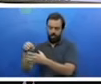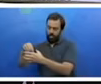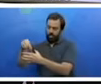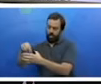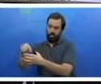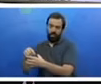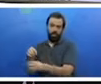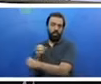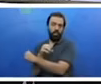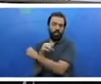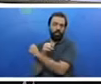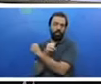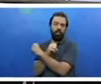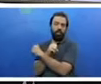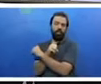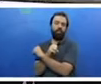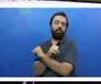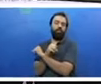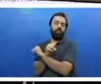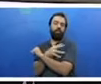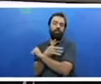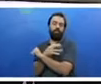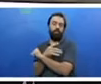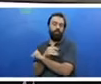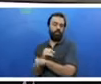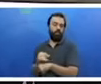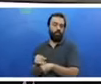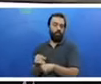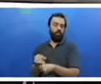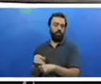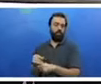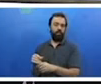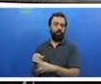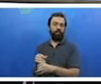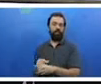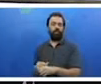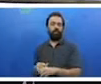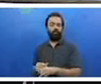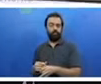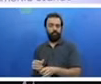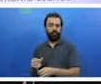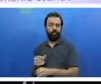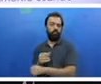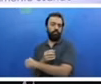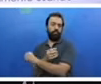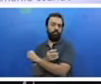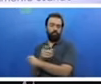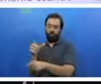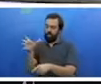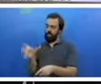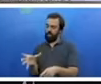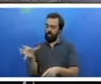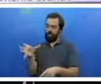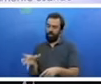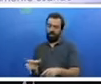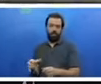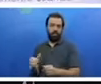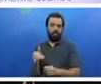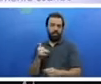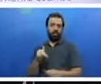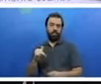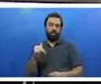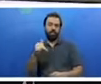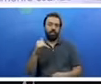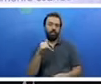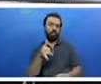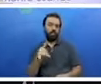um ácido dissolvido em água. Nessa solução de ácido dissolvido em água, foi observado que há